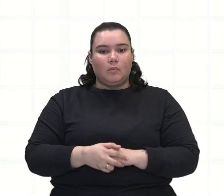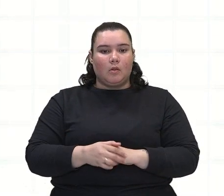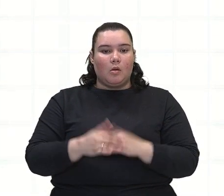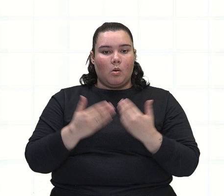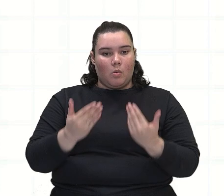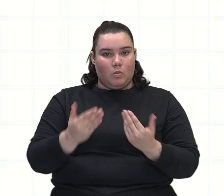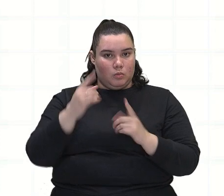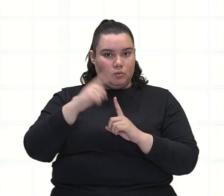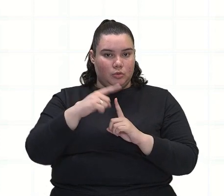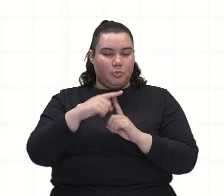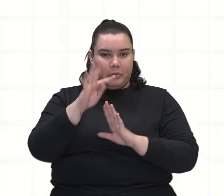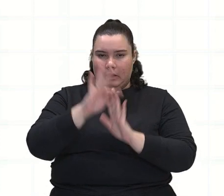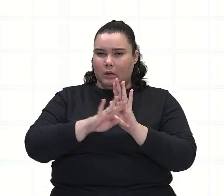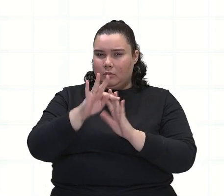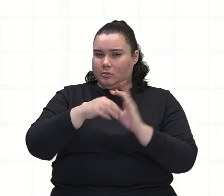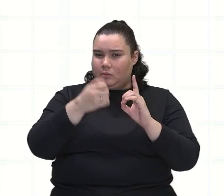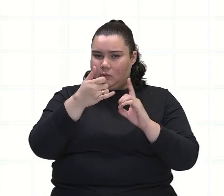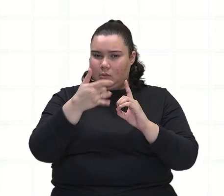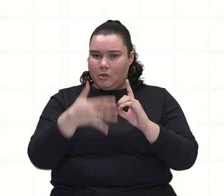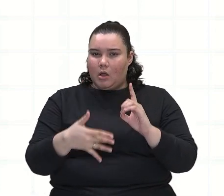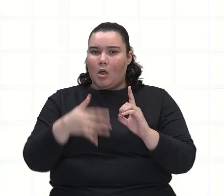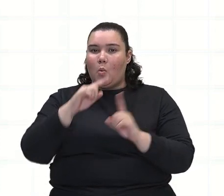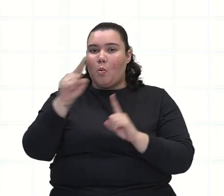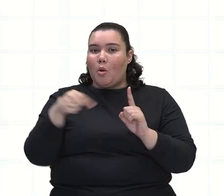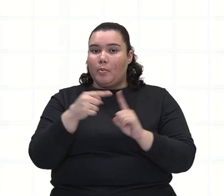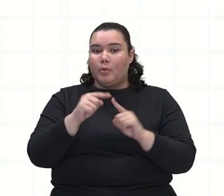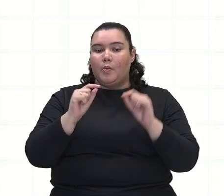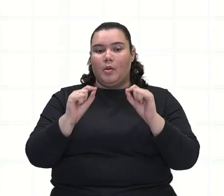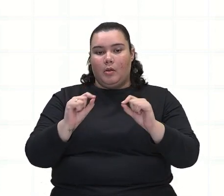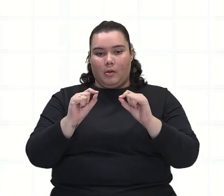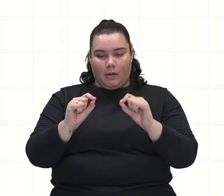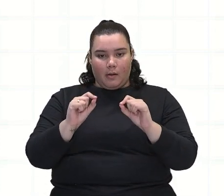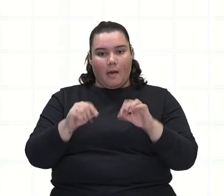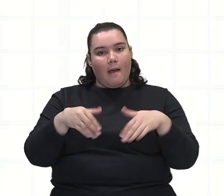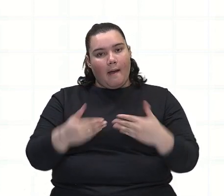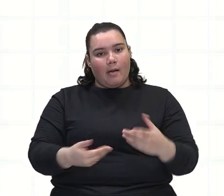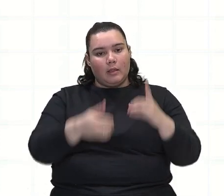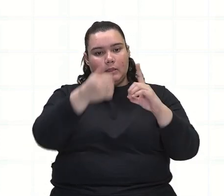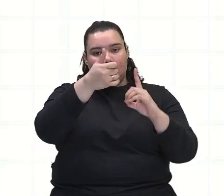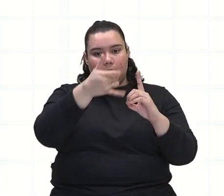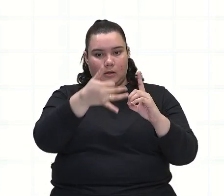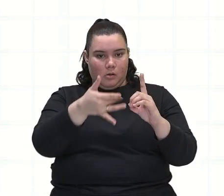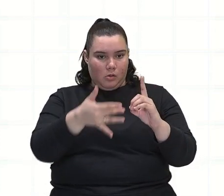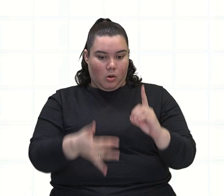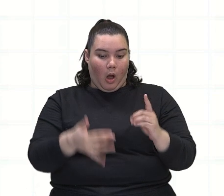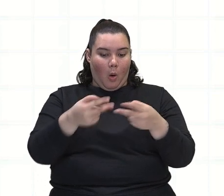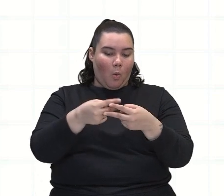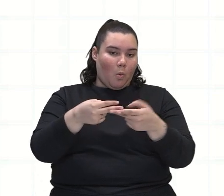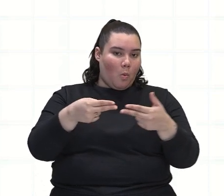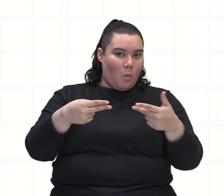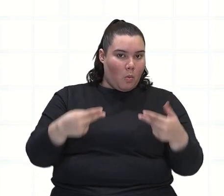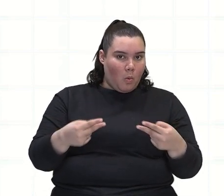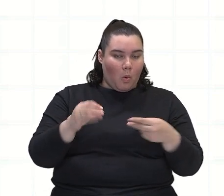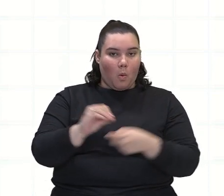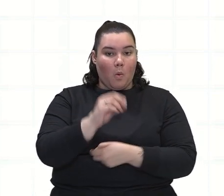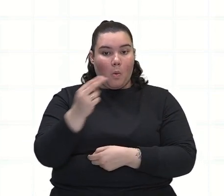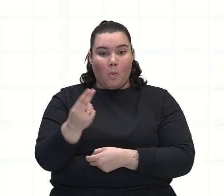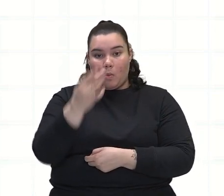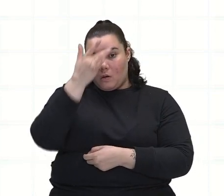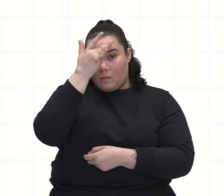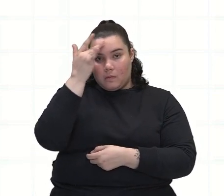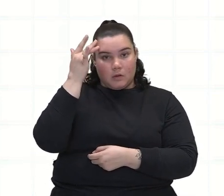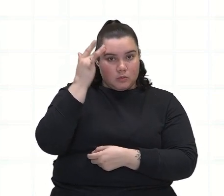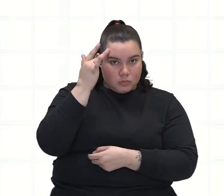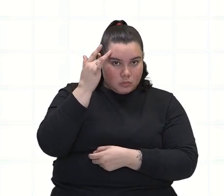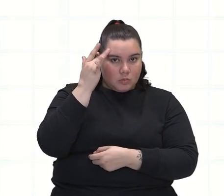tipo textual descritivo vai fazer o quê? O que o nome diz, né? Descreve algo, descreve alguém, descreve